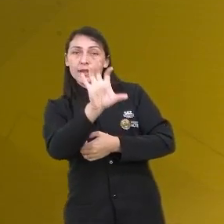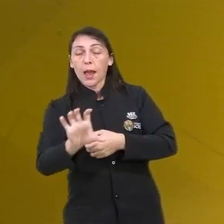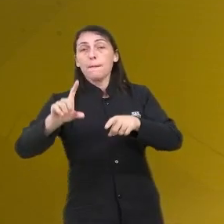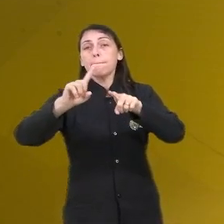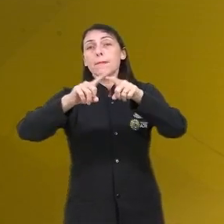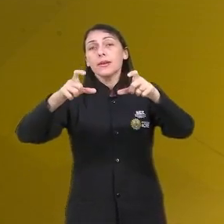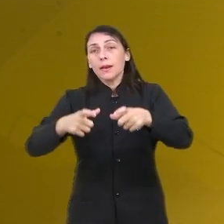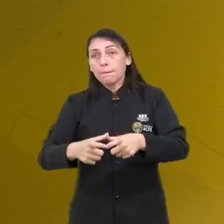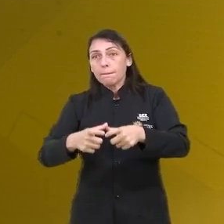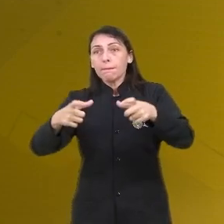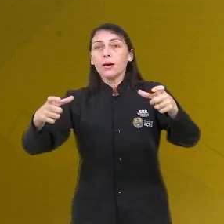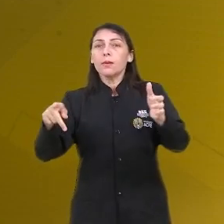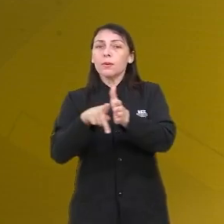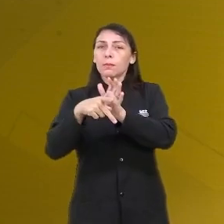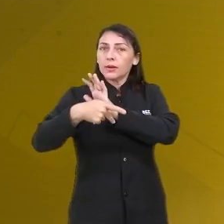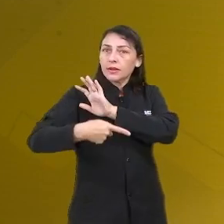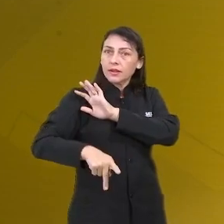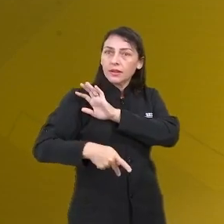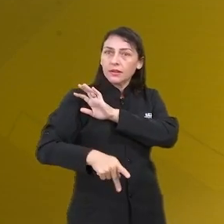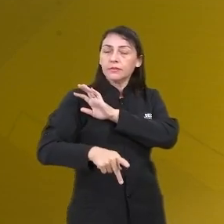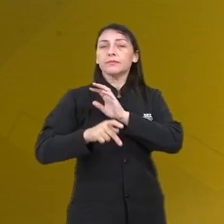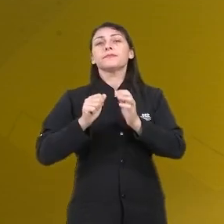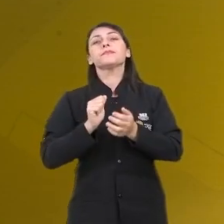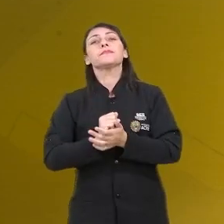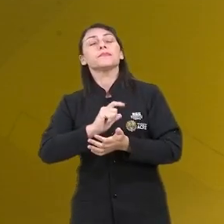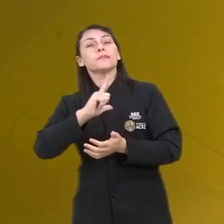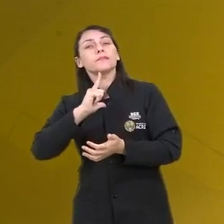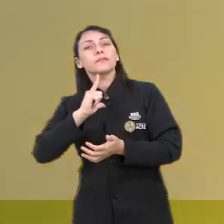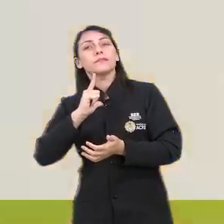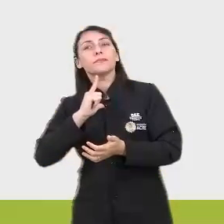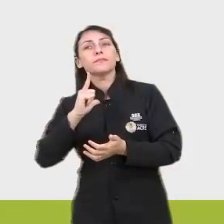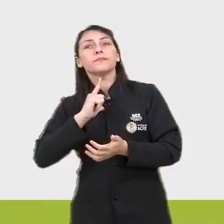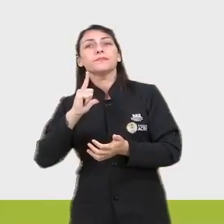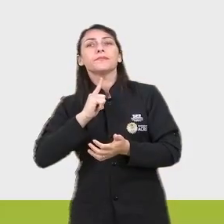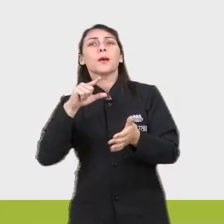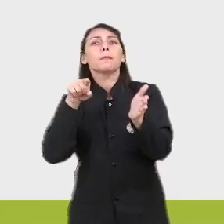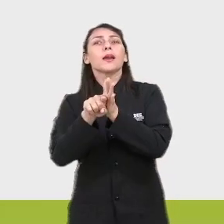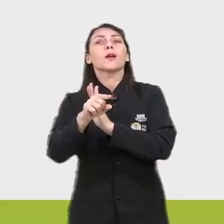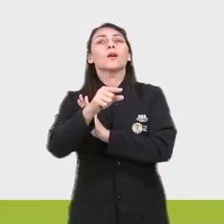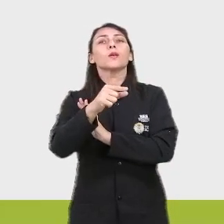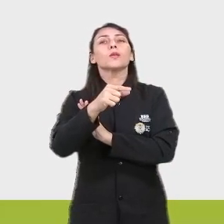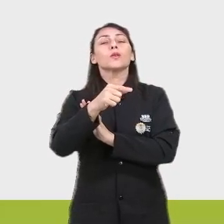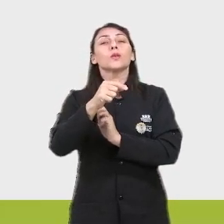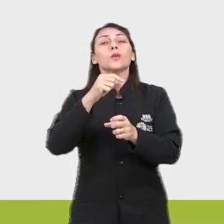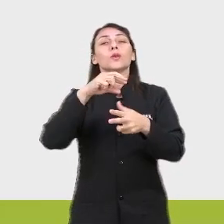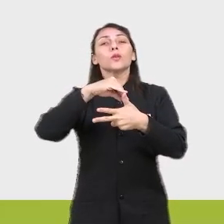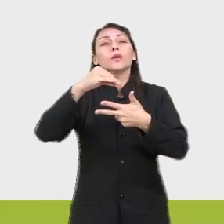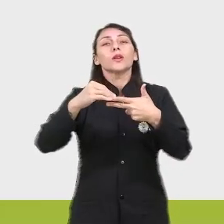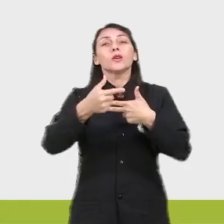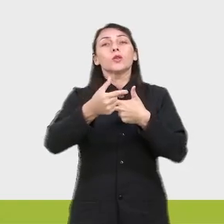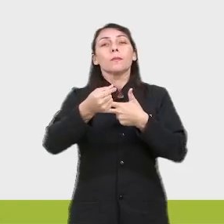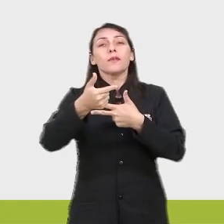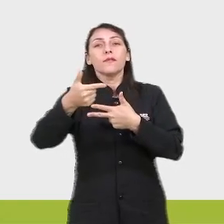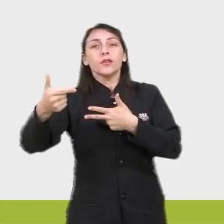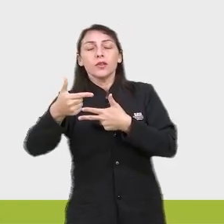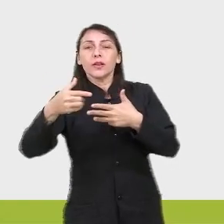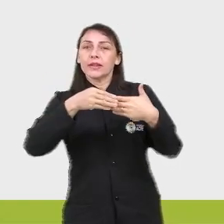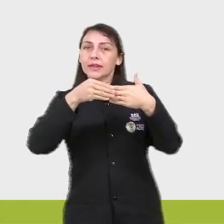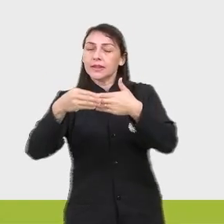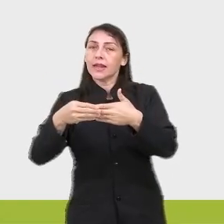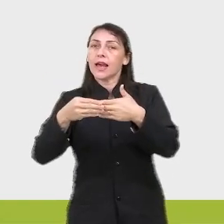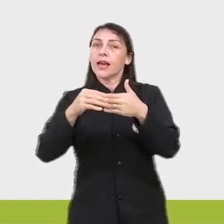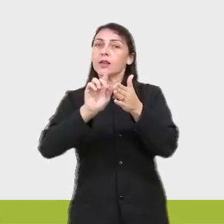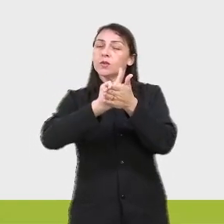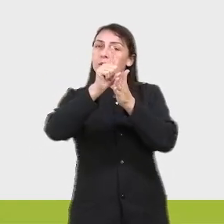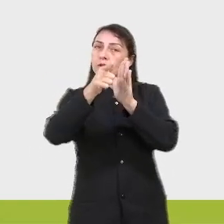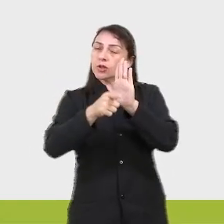grande maioria está aqui, não é? Nós temos aqui uma questão do Enem de 2022, que ela traz um gênero textual